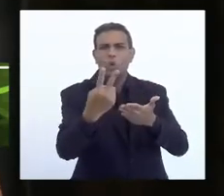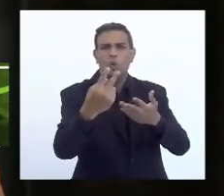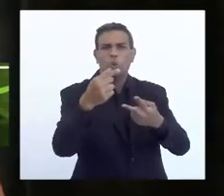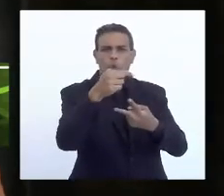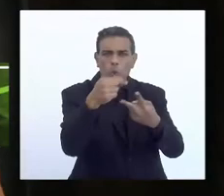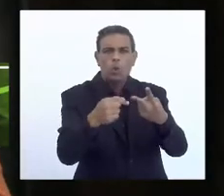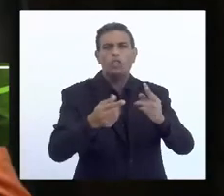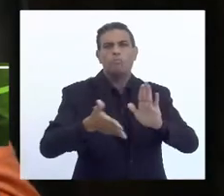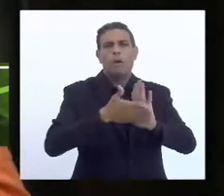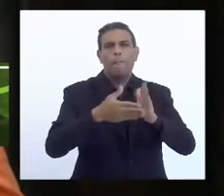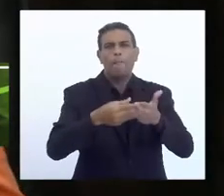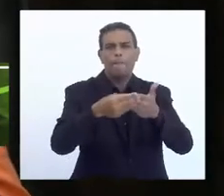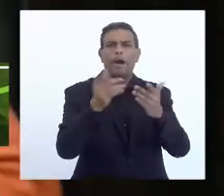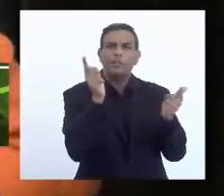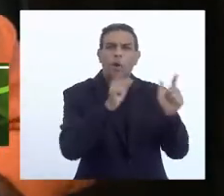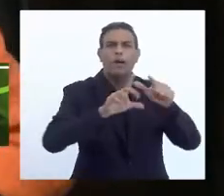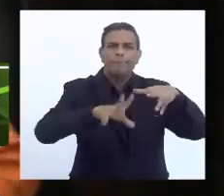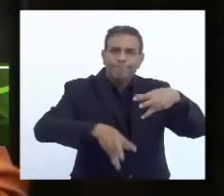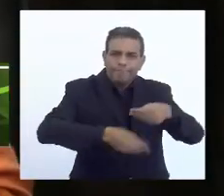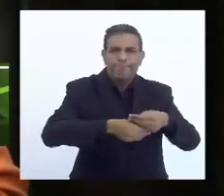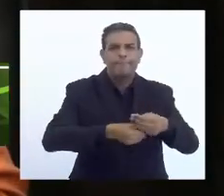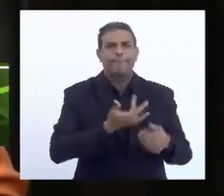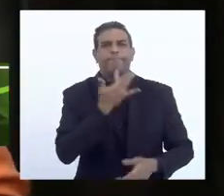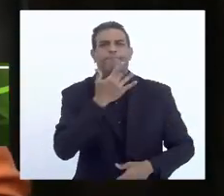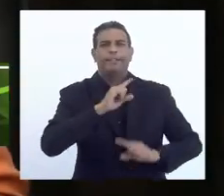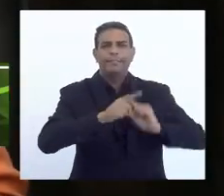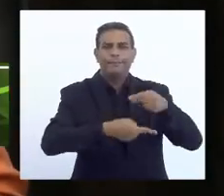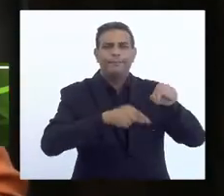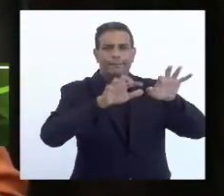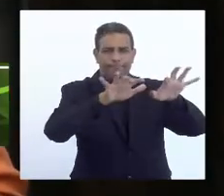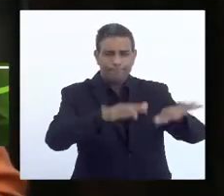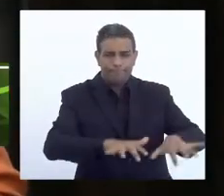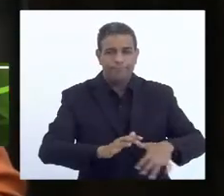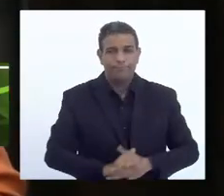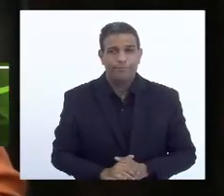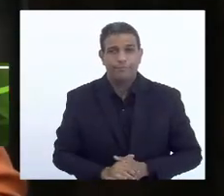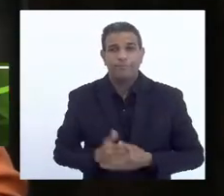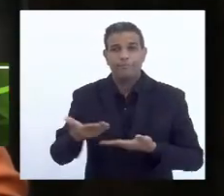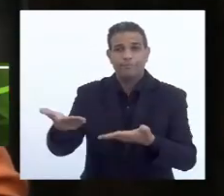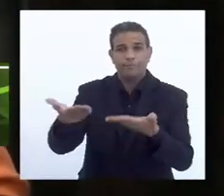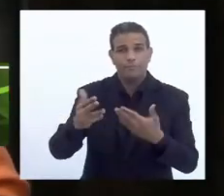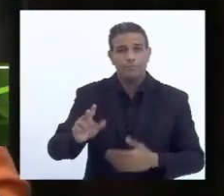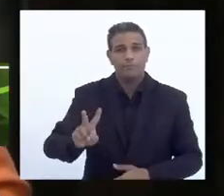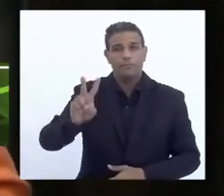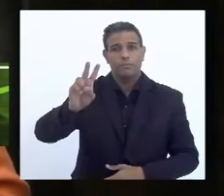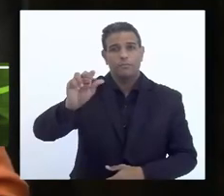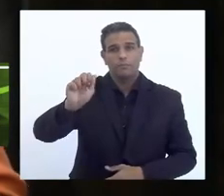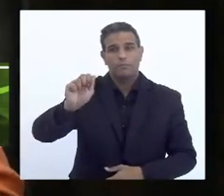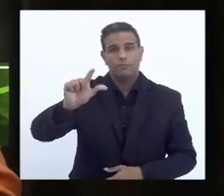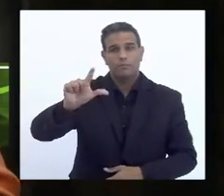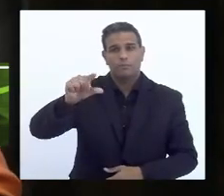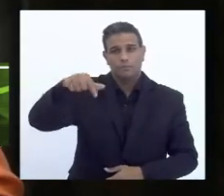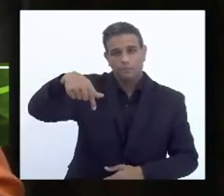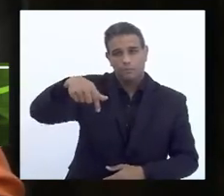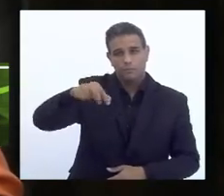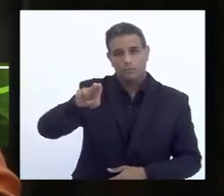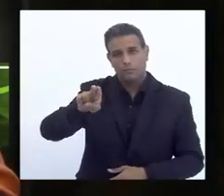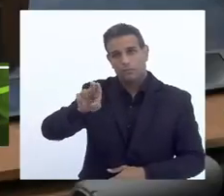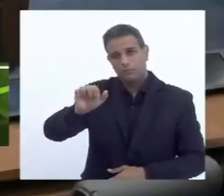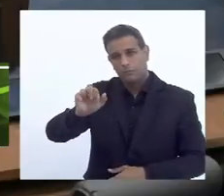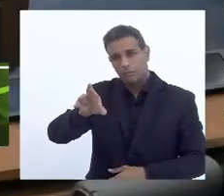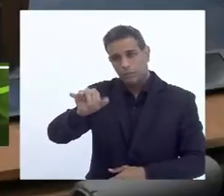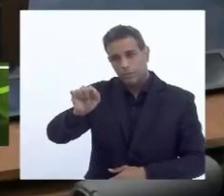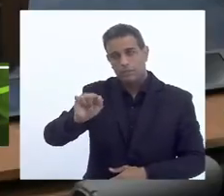por escrito para a gente, que é mais fácil. Queria passar a palavra para a Valquíria Niterói, vereadora.